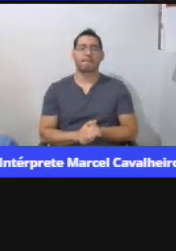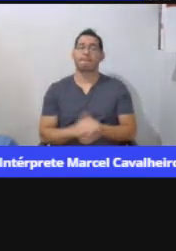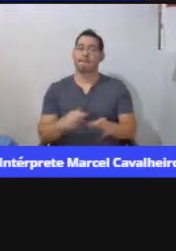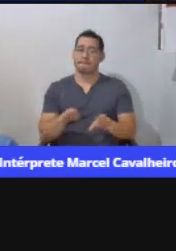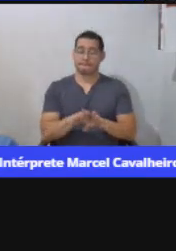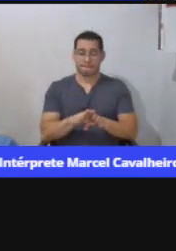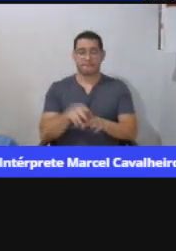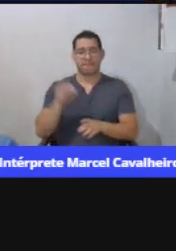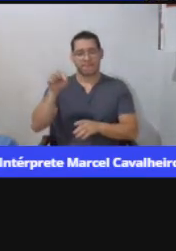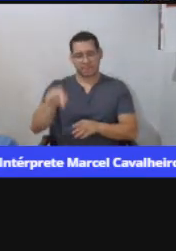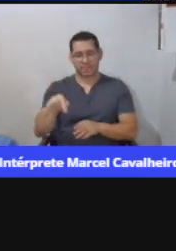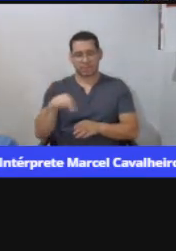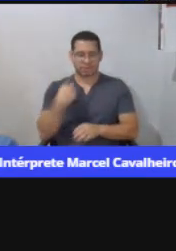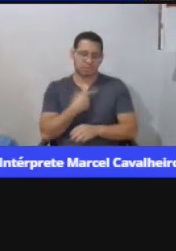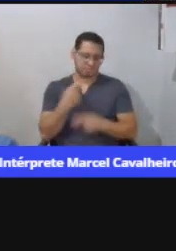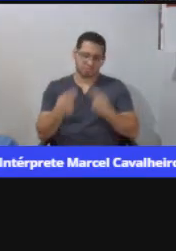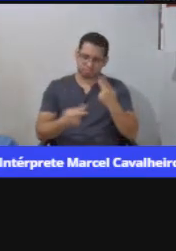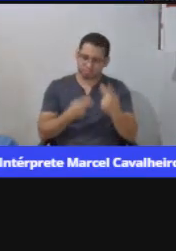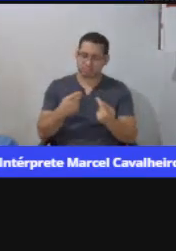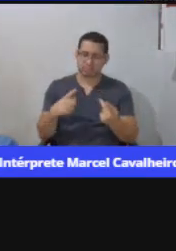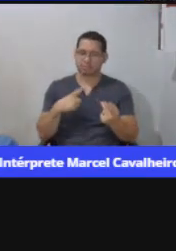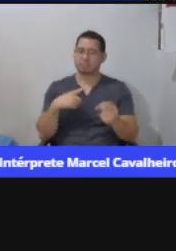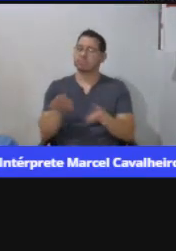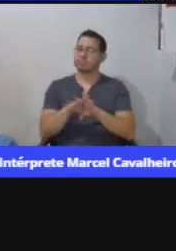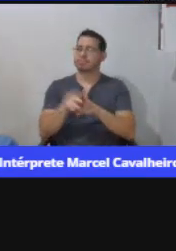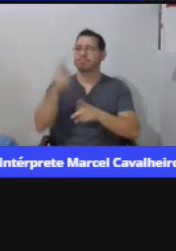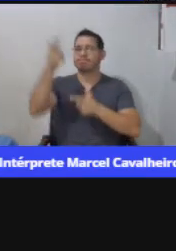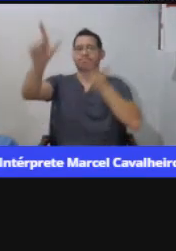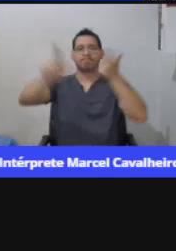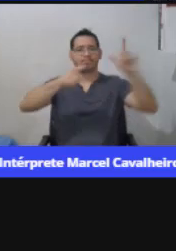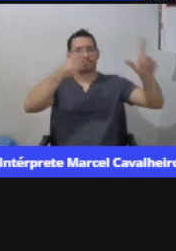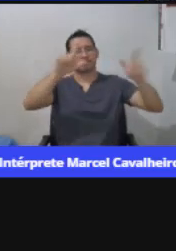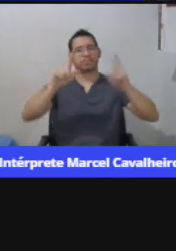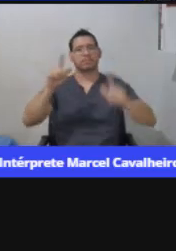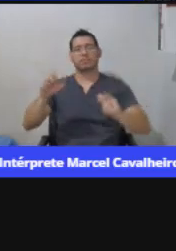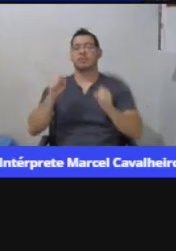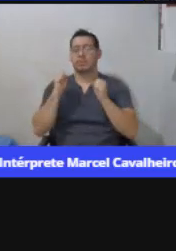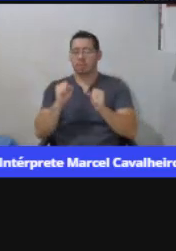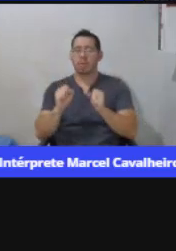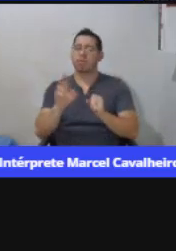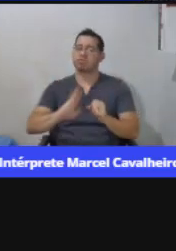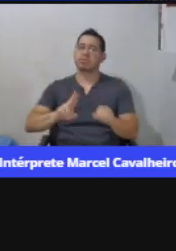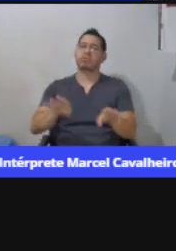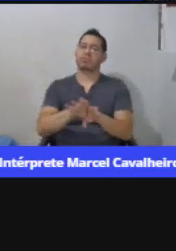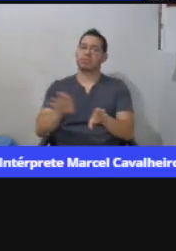que a gente citou, tem vários outros caminhos que podem ser utilizados para